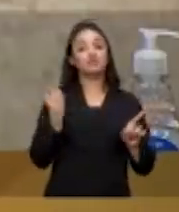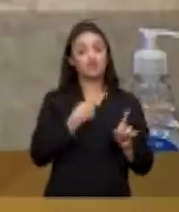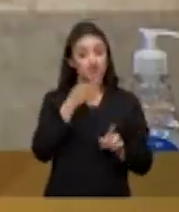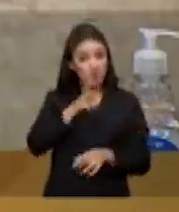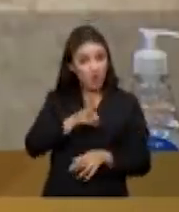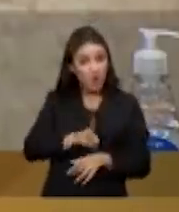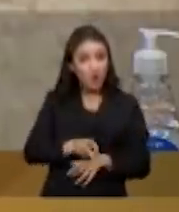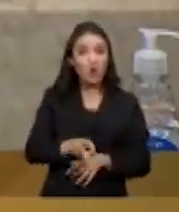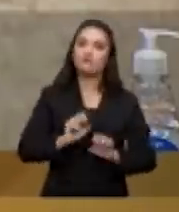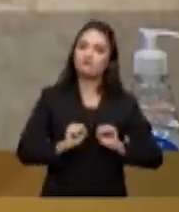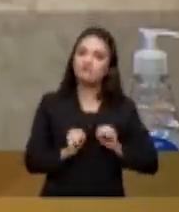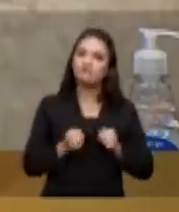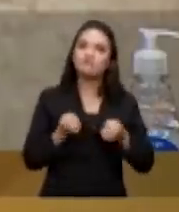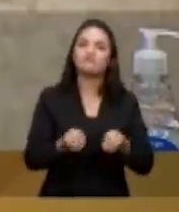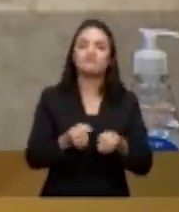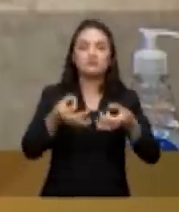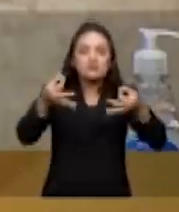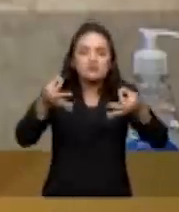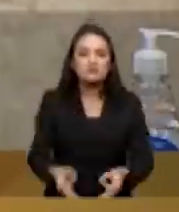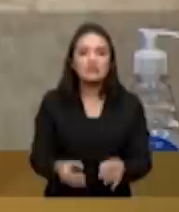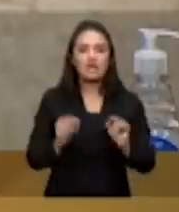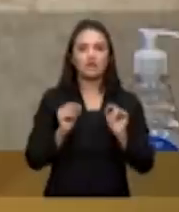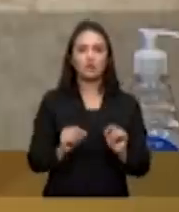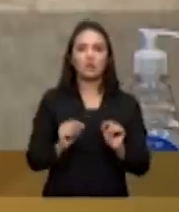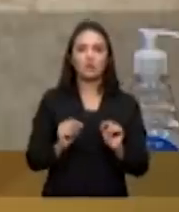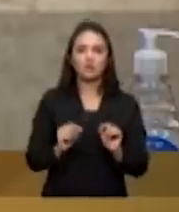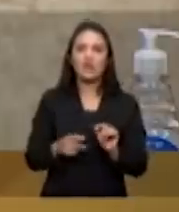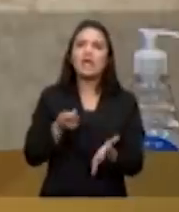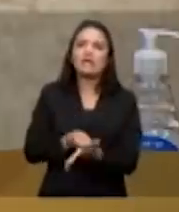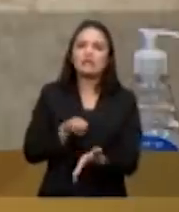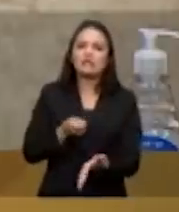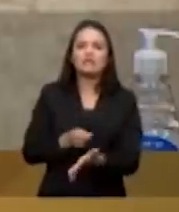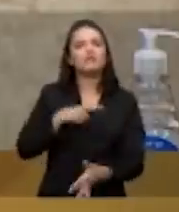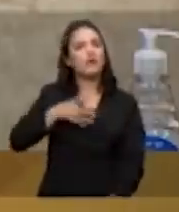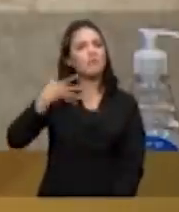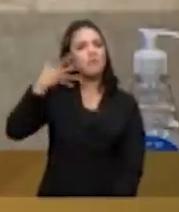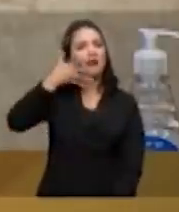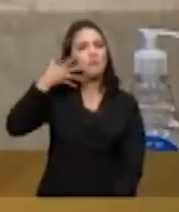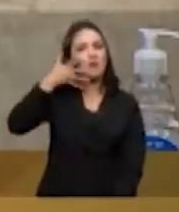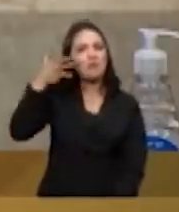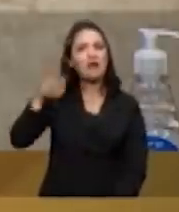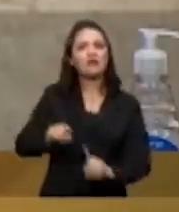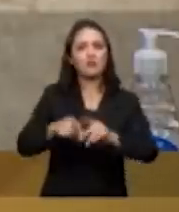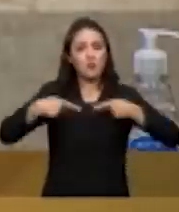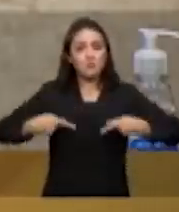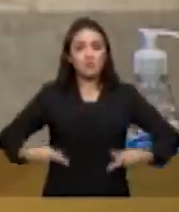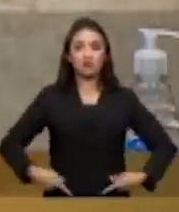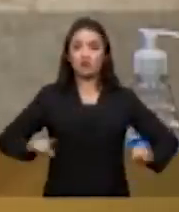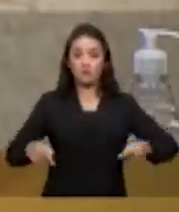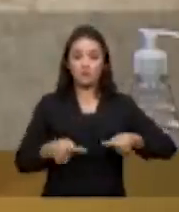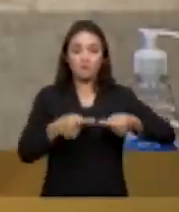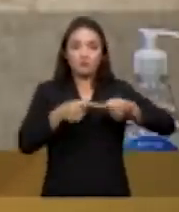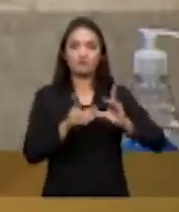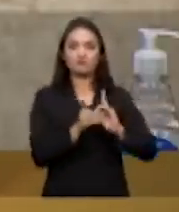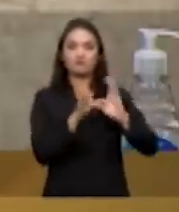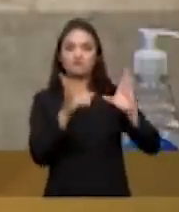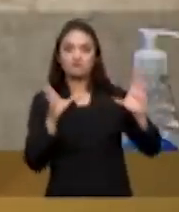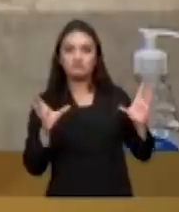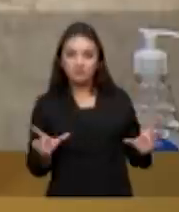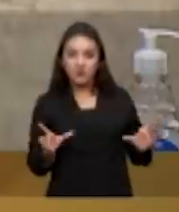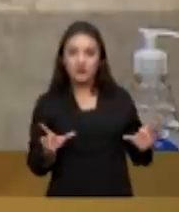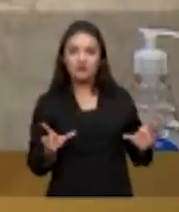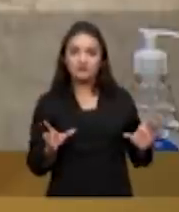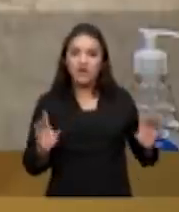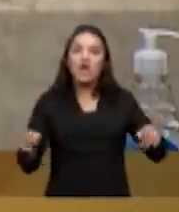firmes na exigência de narrativas e comportamentos democráticos, à altura do